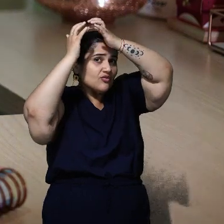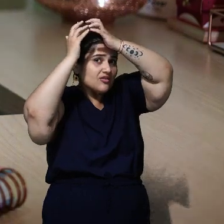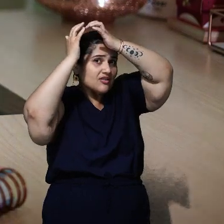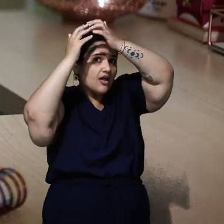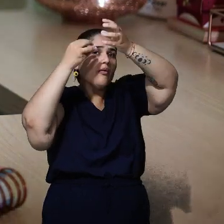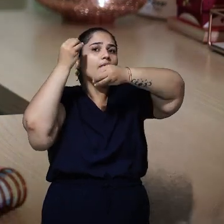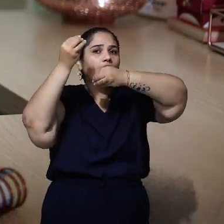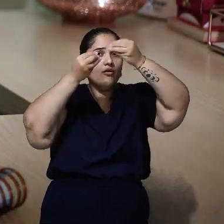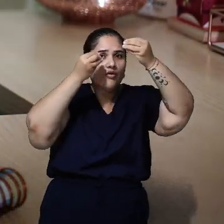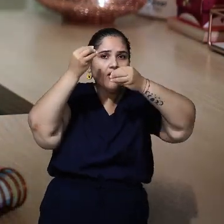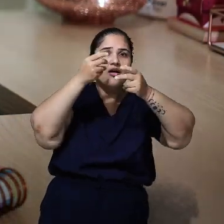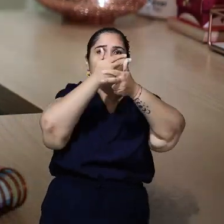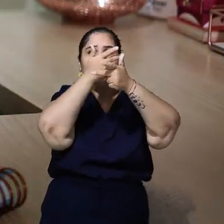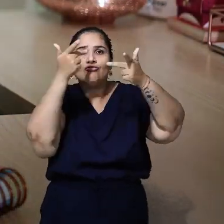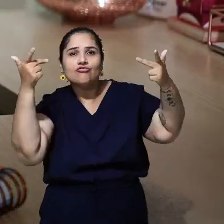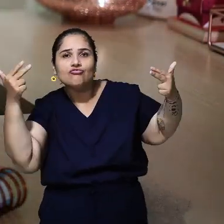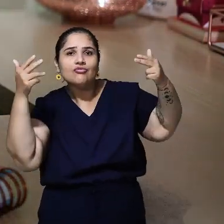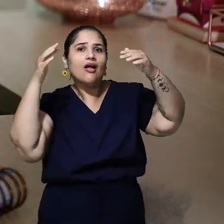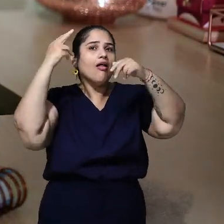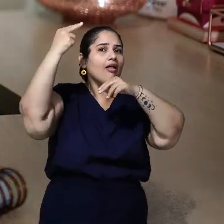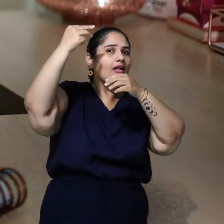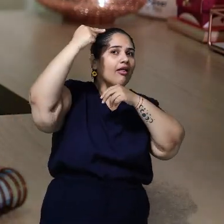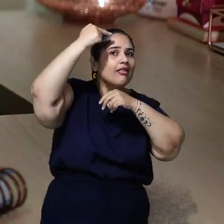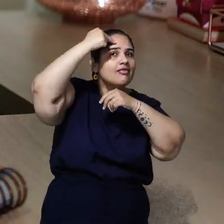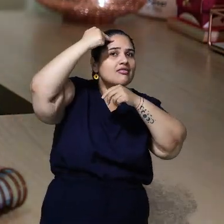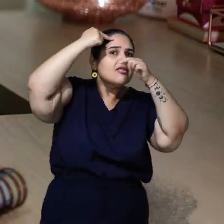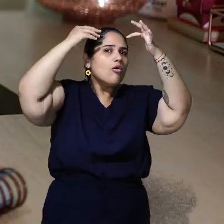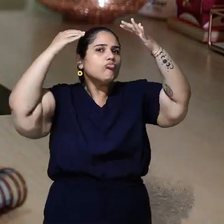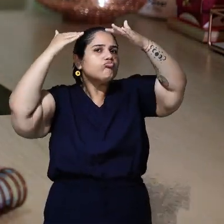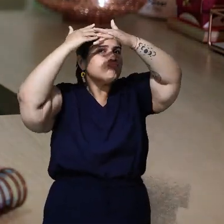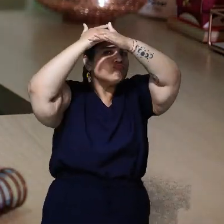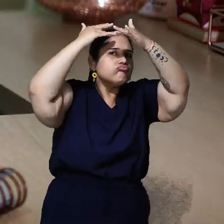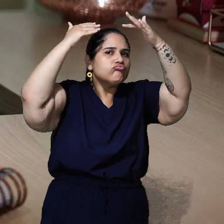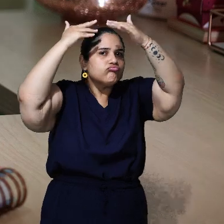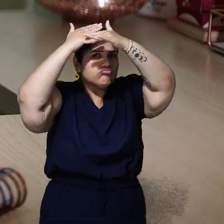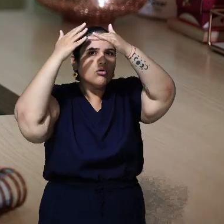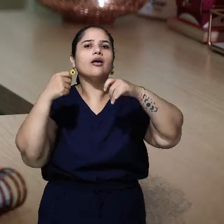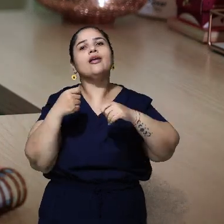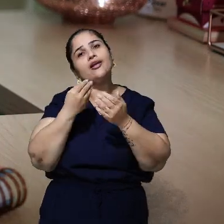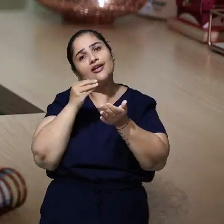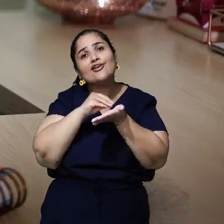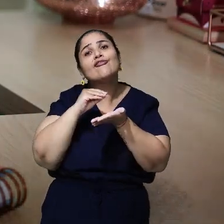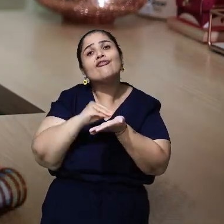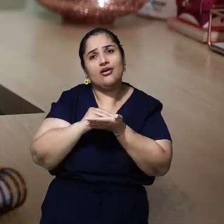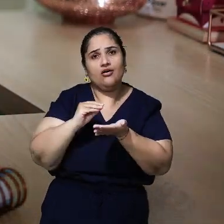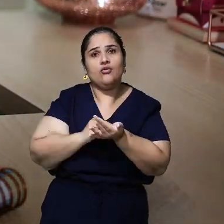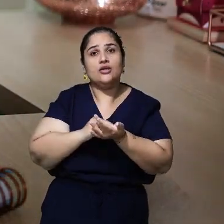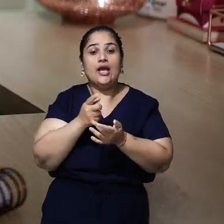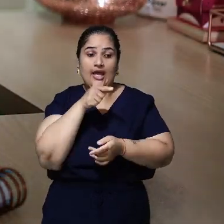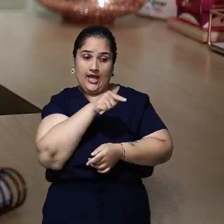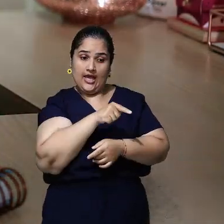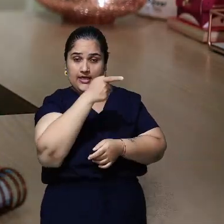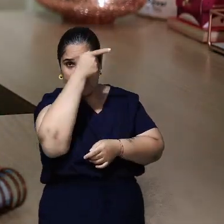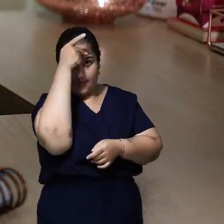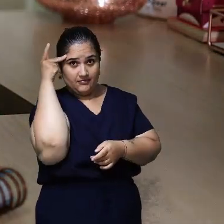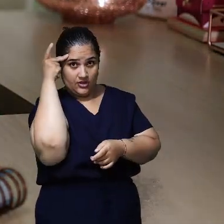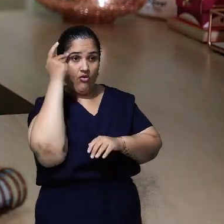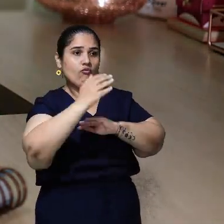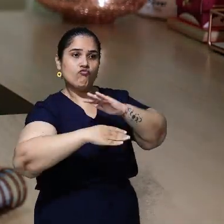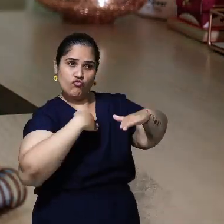serotonina, a dopamina. Então, geralmente, essas pessoas elas vão evoluir bem se elas fizerem